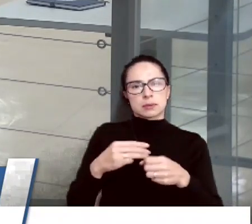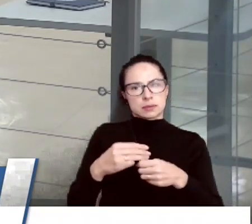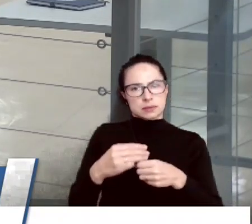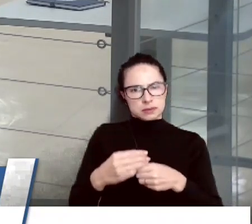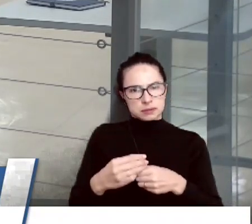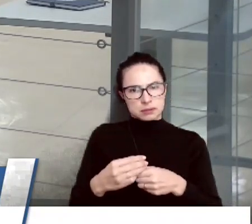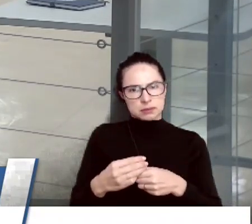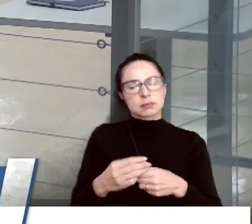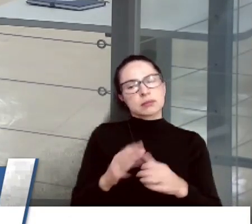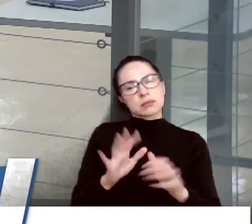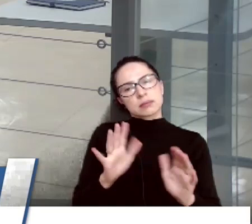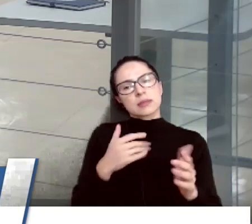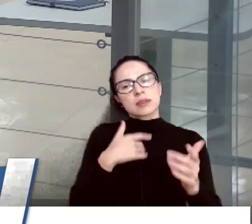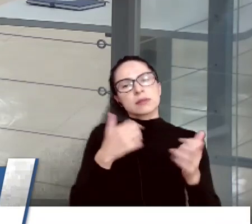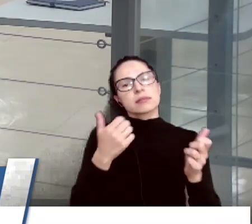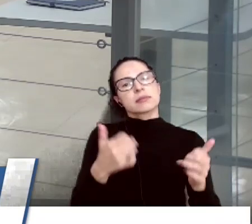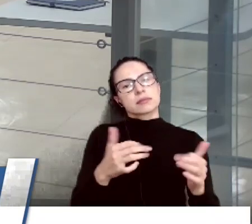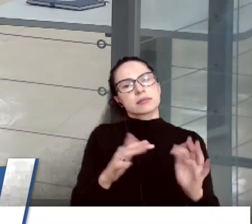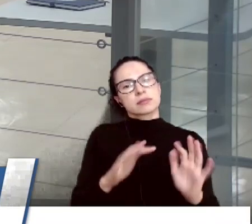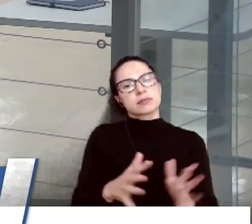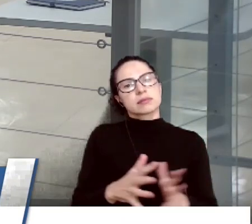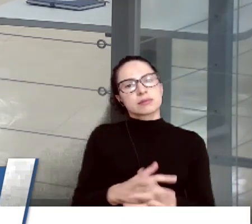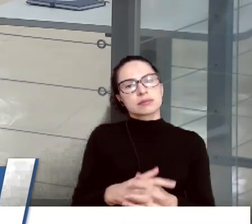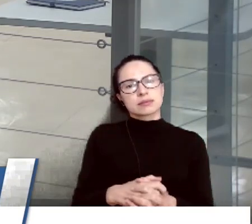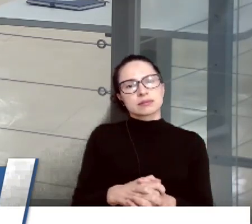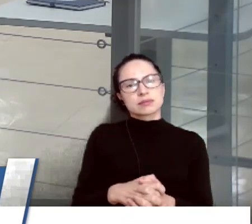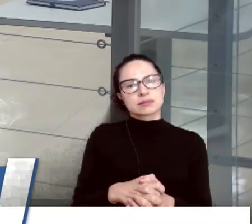Então, não é isso que eu queria falar, tá certo?